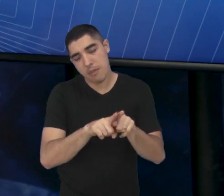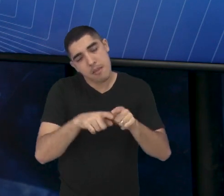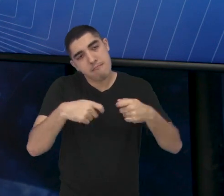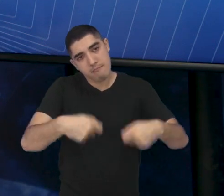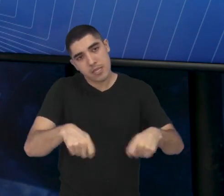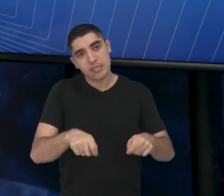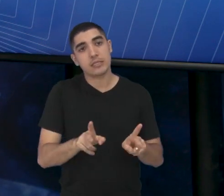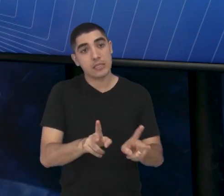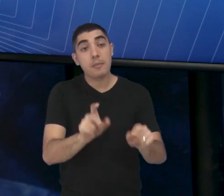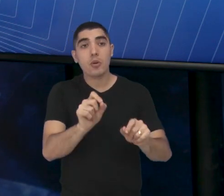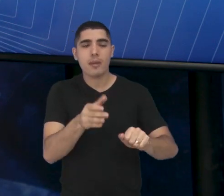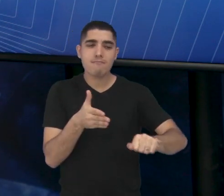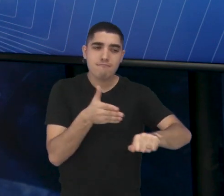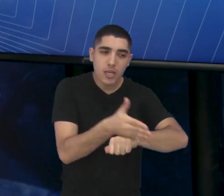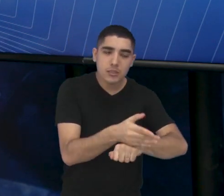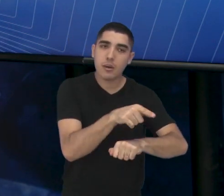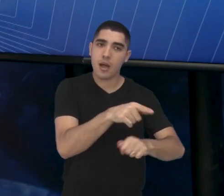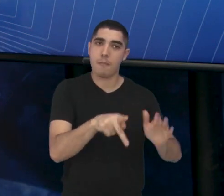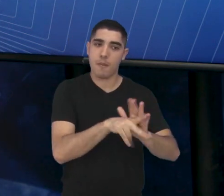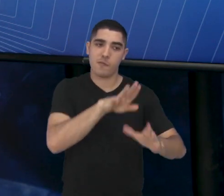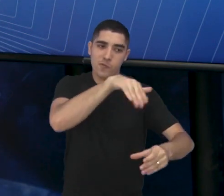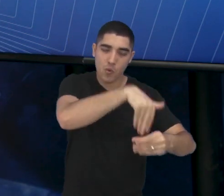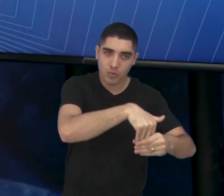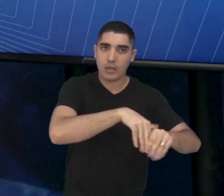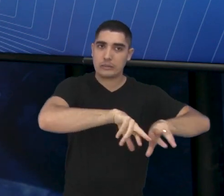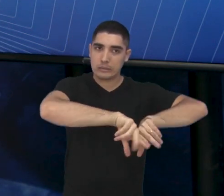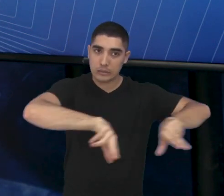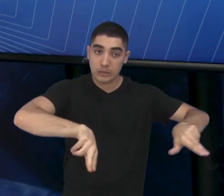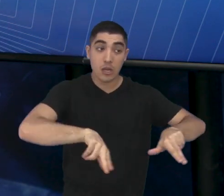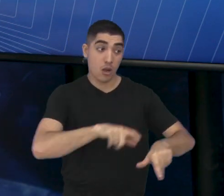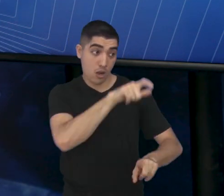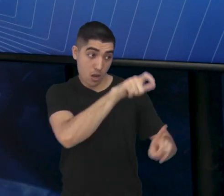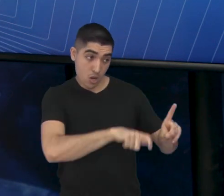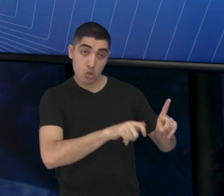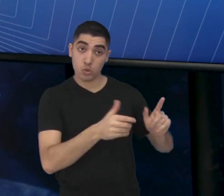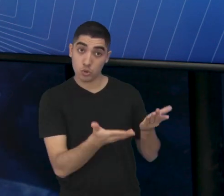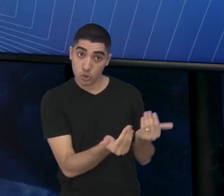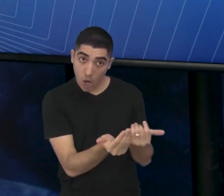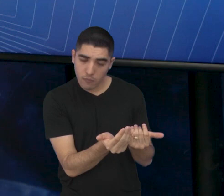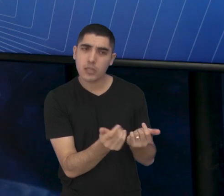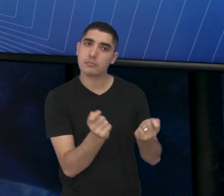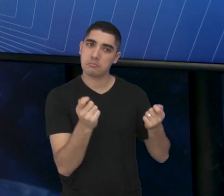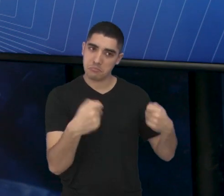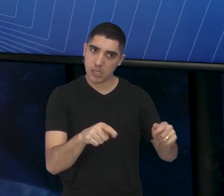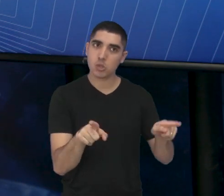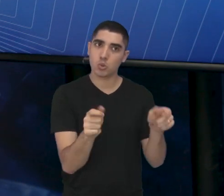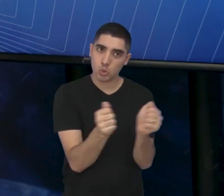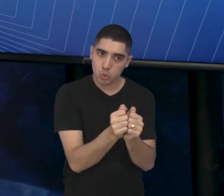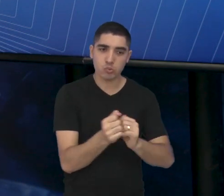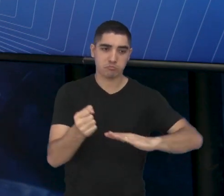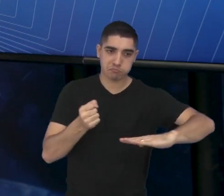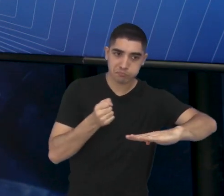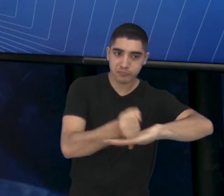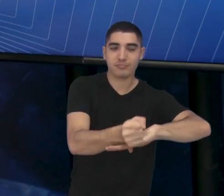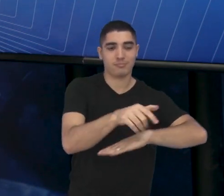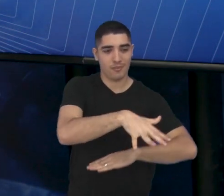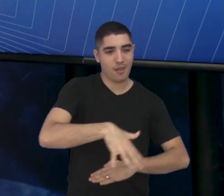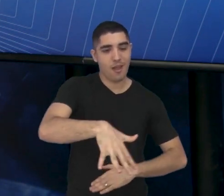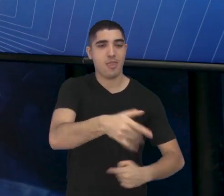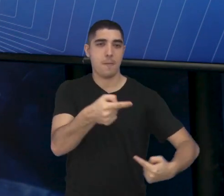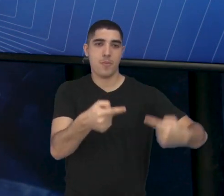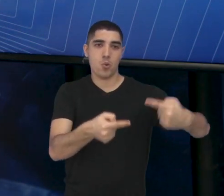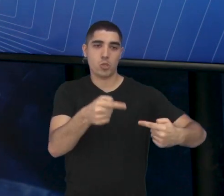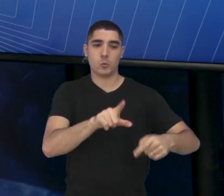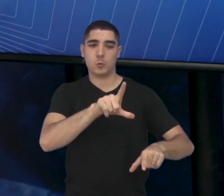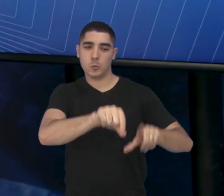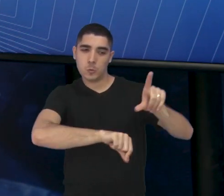também participando no processo eleitoral, o jovem também já está inserido dentro da decisão política. Então, assim, são duas coisas,